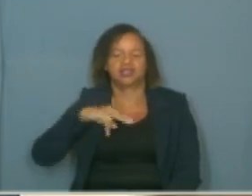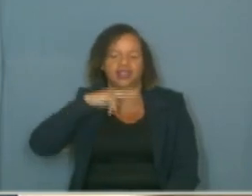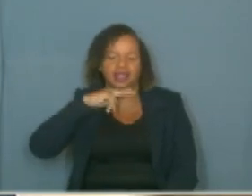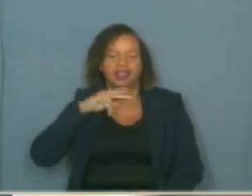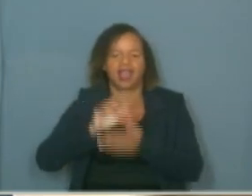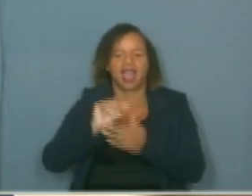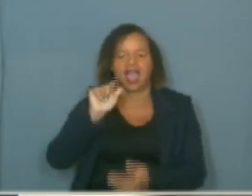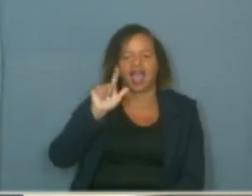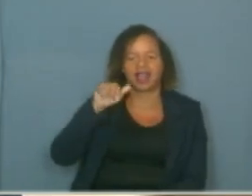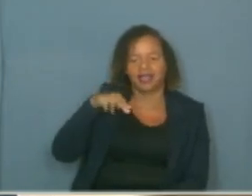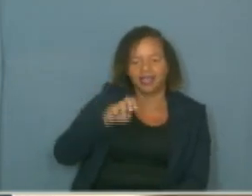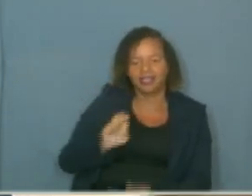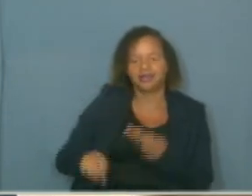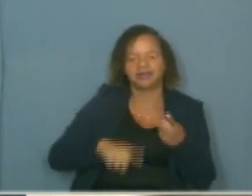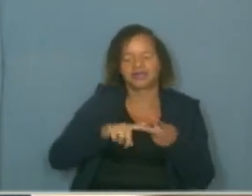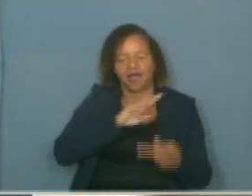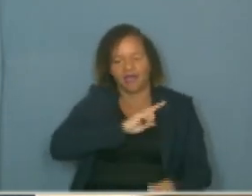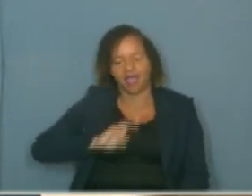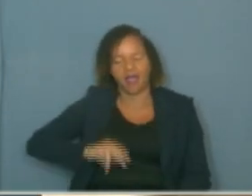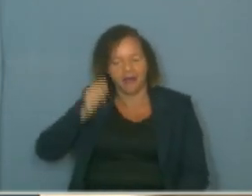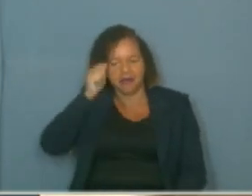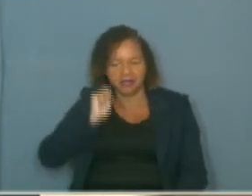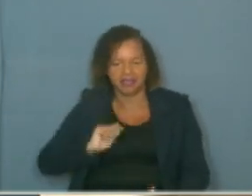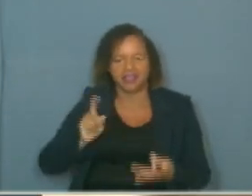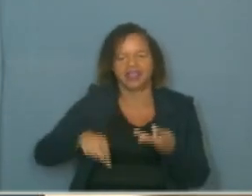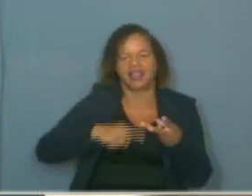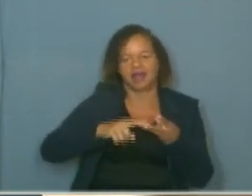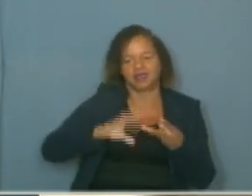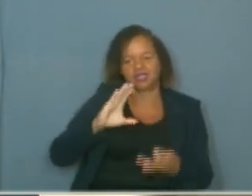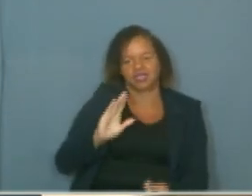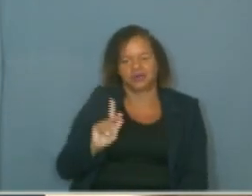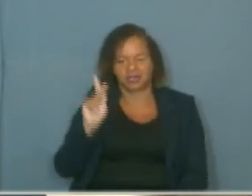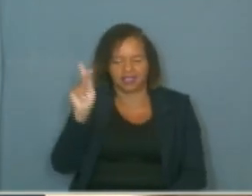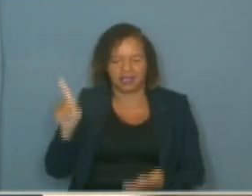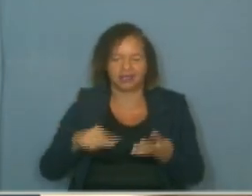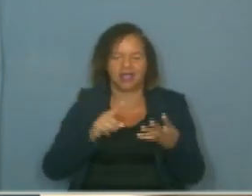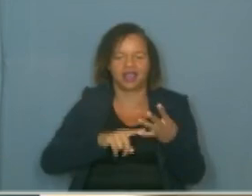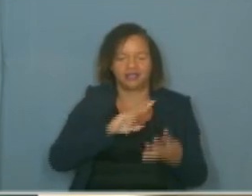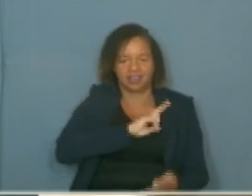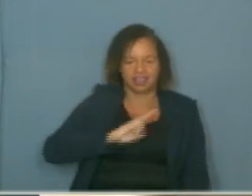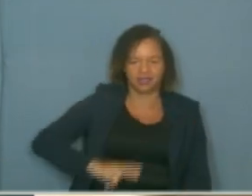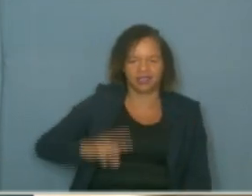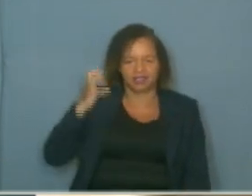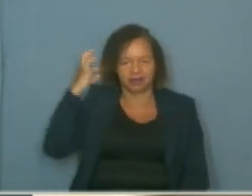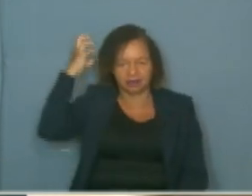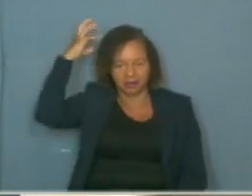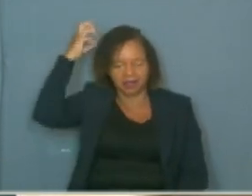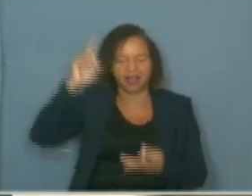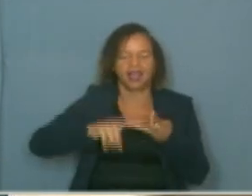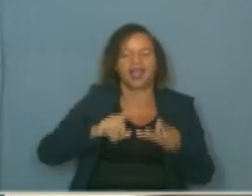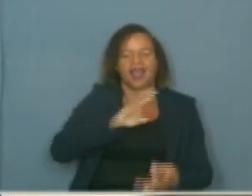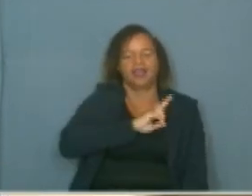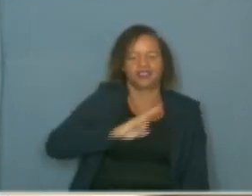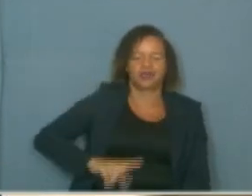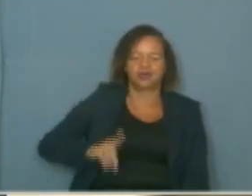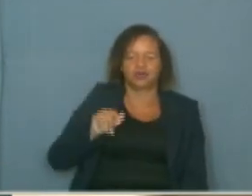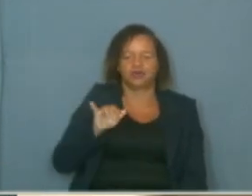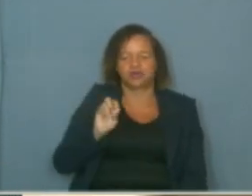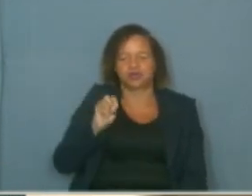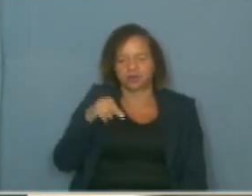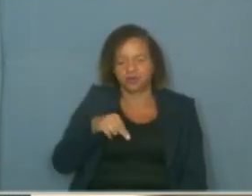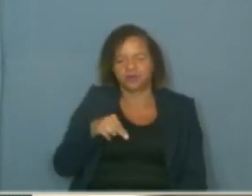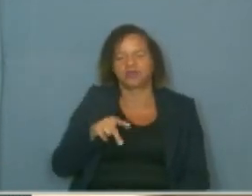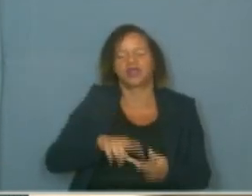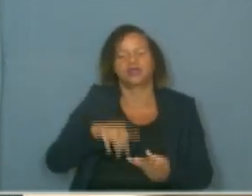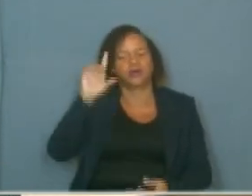vereadora Aline Mariano, ao vereador Almir Fernando, ao vereador Chico Kiko, à vereadora Dani Portela, ao vereador Dilson Batista, ao